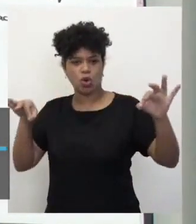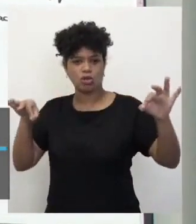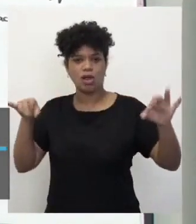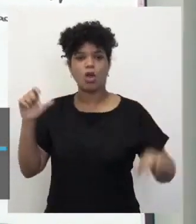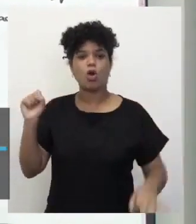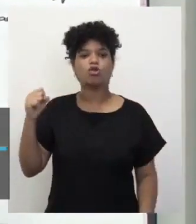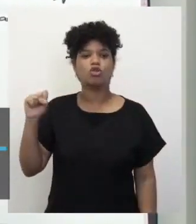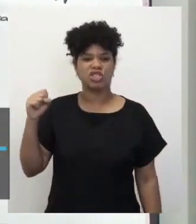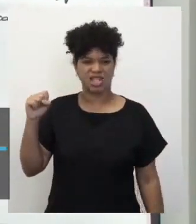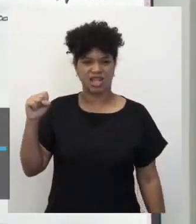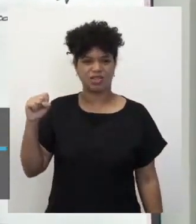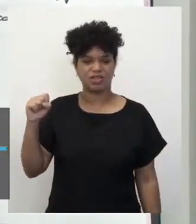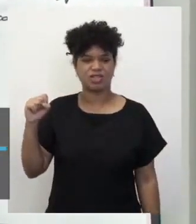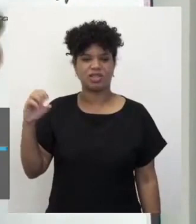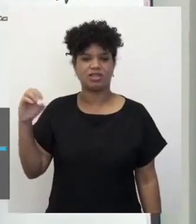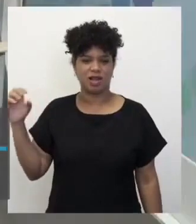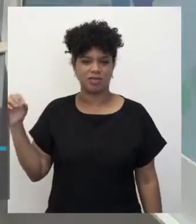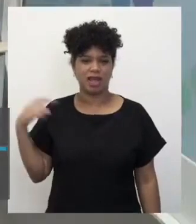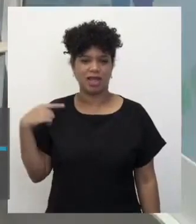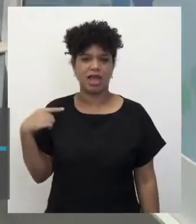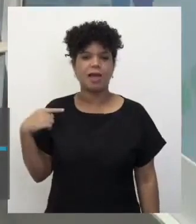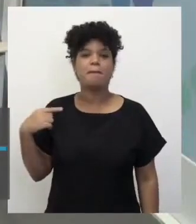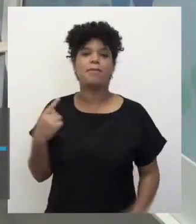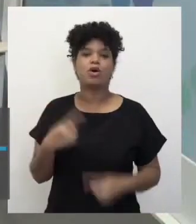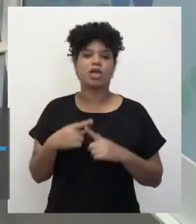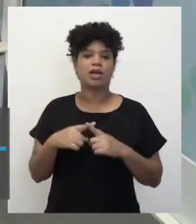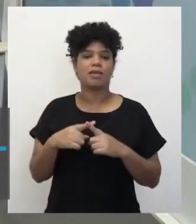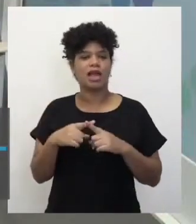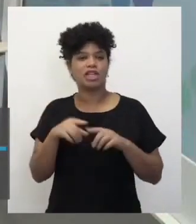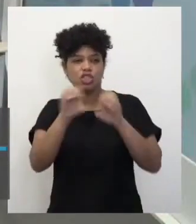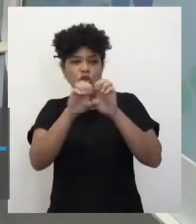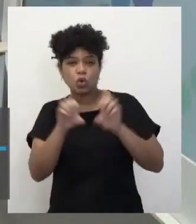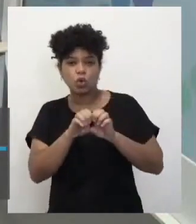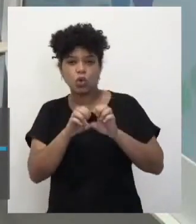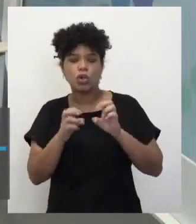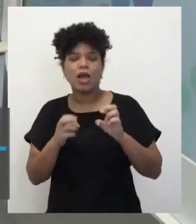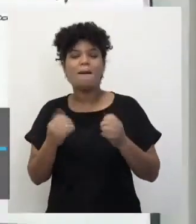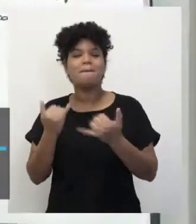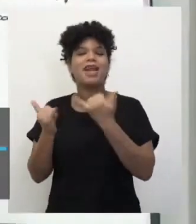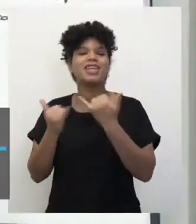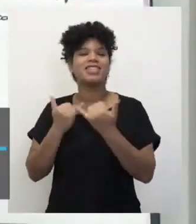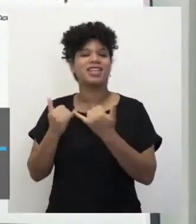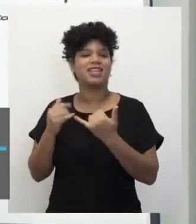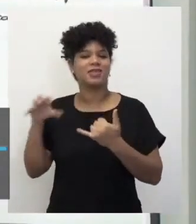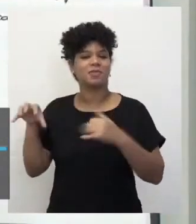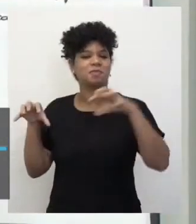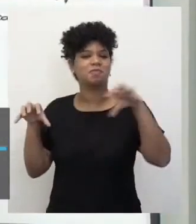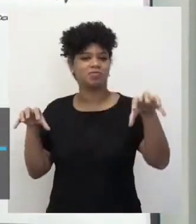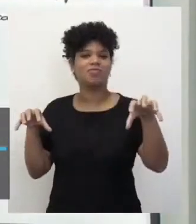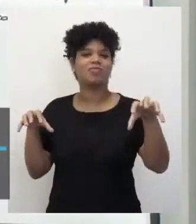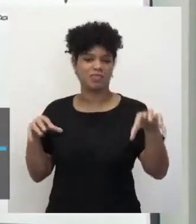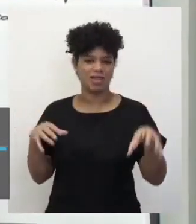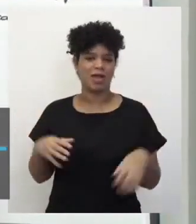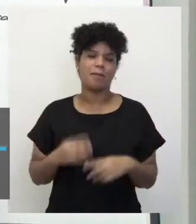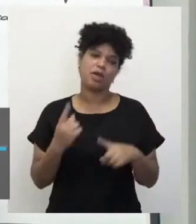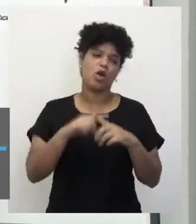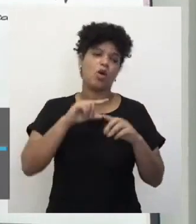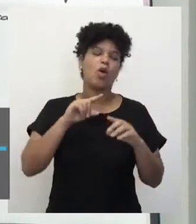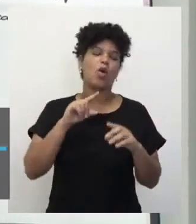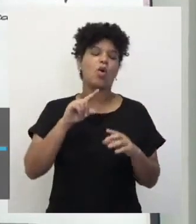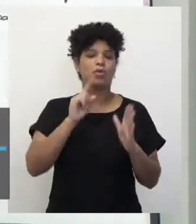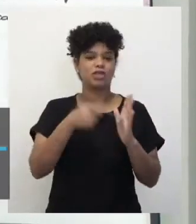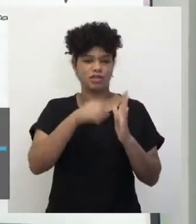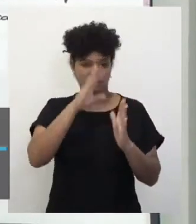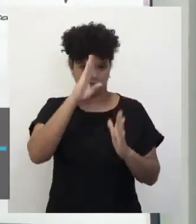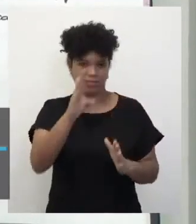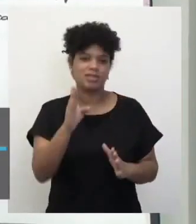né, que é um pouco mais antigo. O estilo foi mantido, né? O estilo foi mantido, né, até porque os prédios tinham finalidade muito próxima, muito parecida, tá? Só